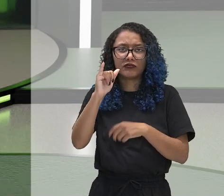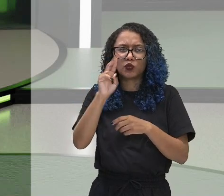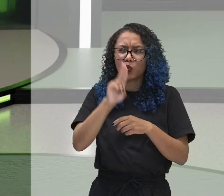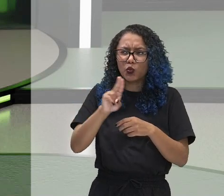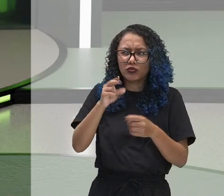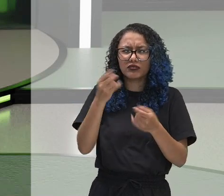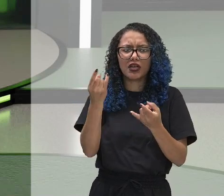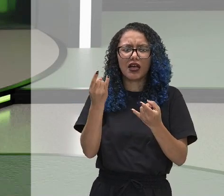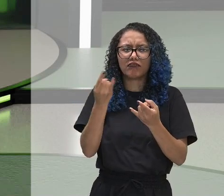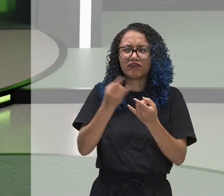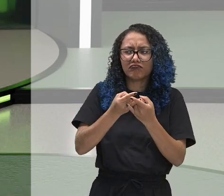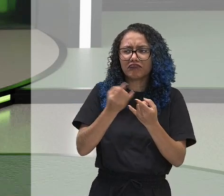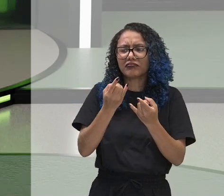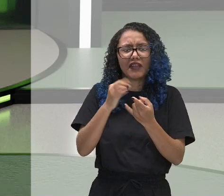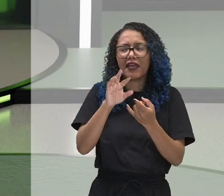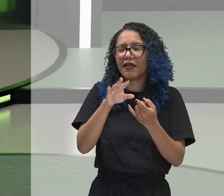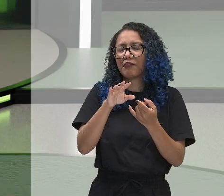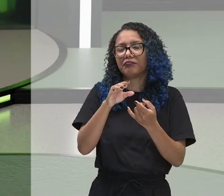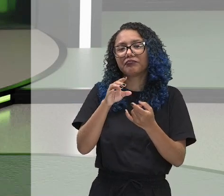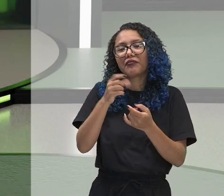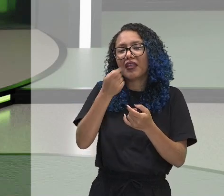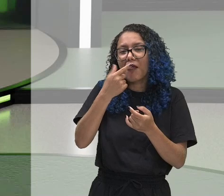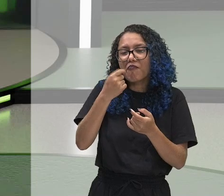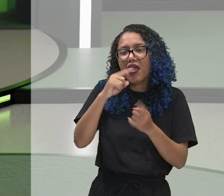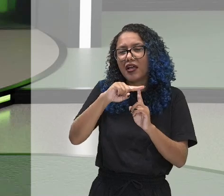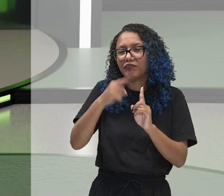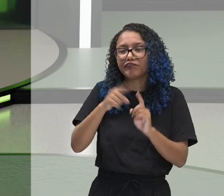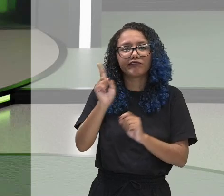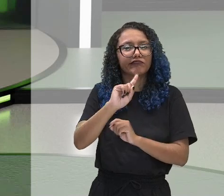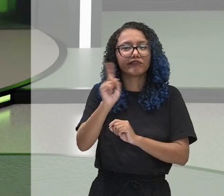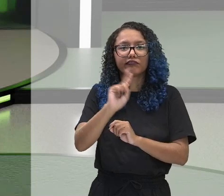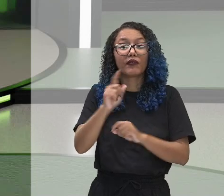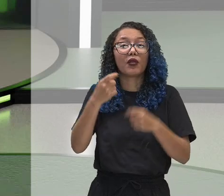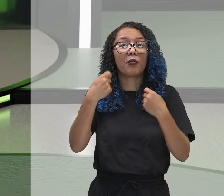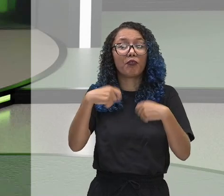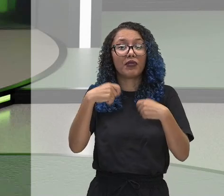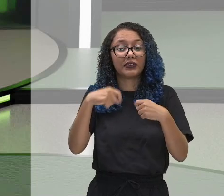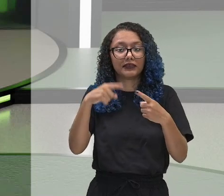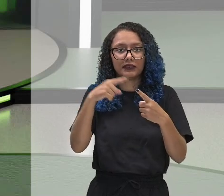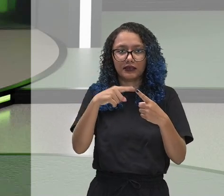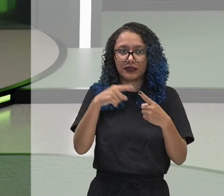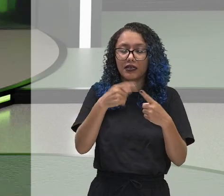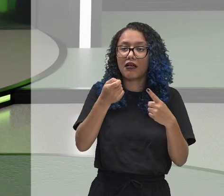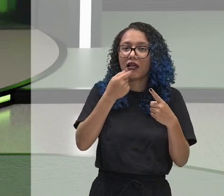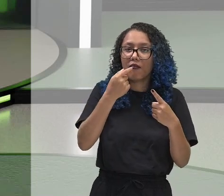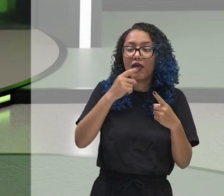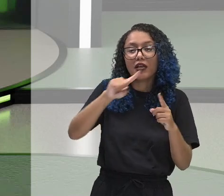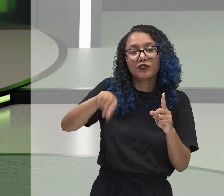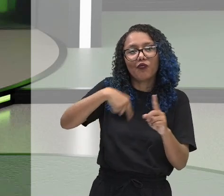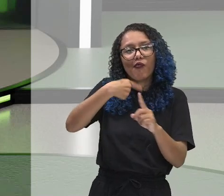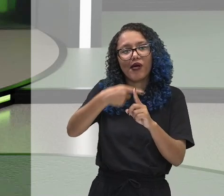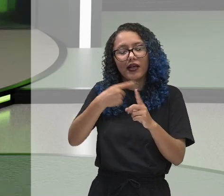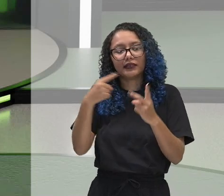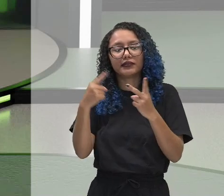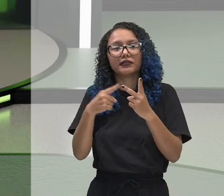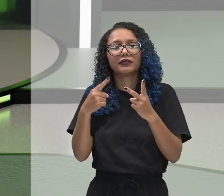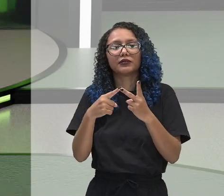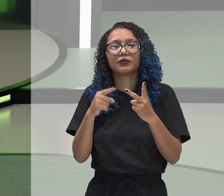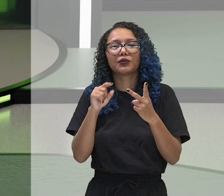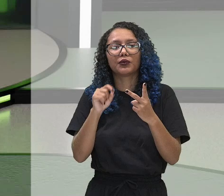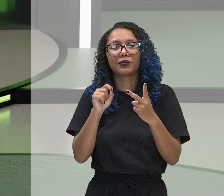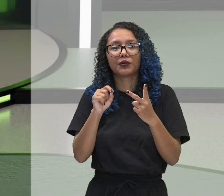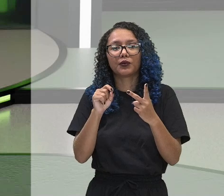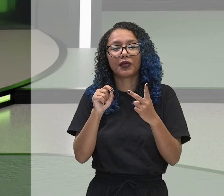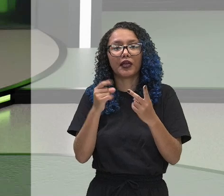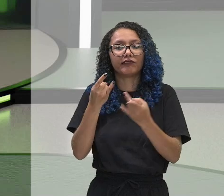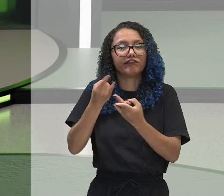caso, ele vai ser usado de forma combinada, tanto para controlar a natalidade, como também para evitar